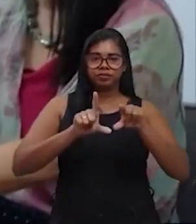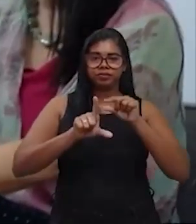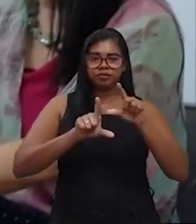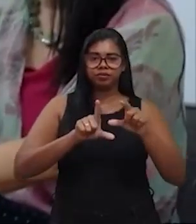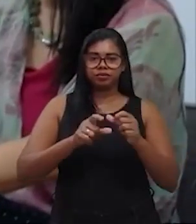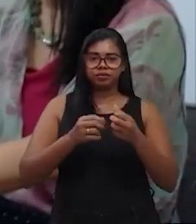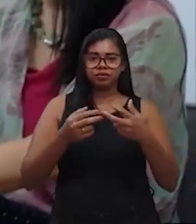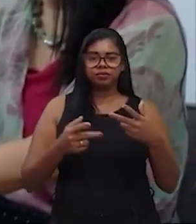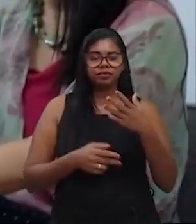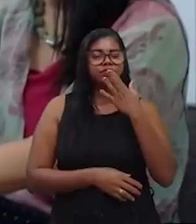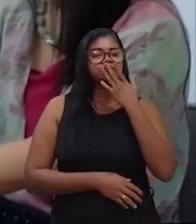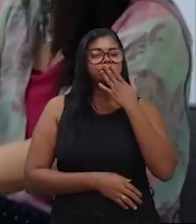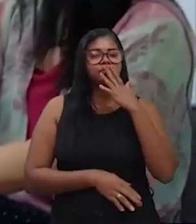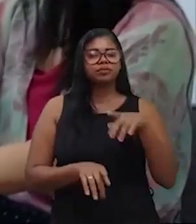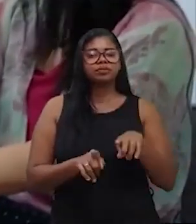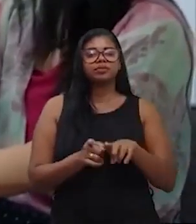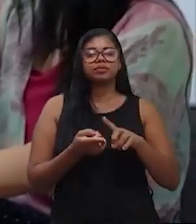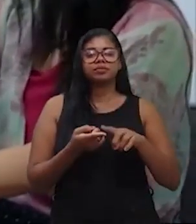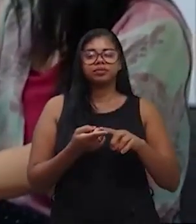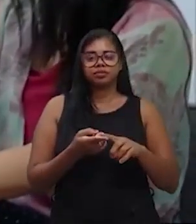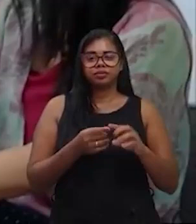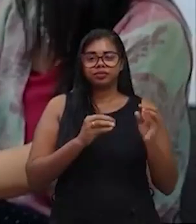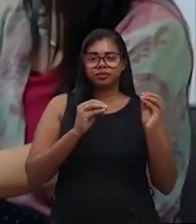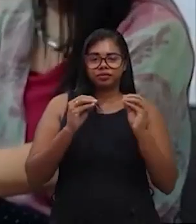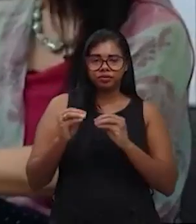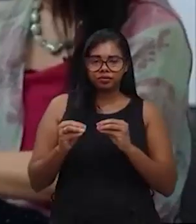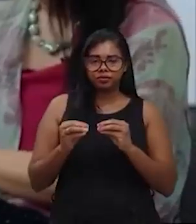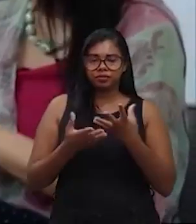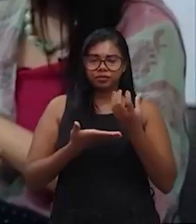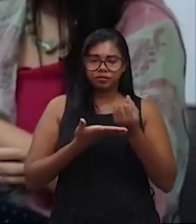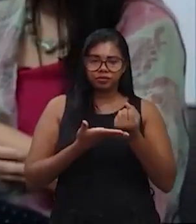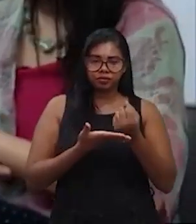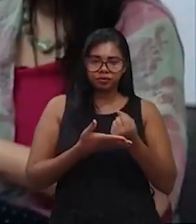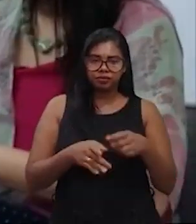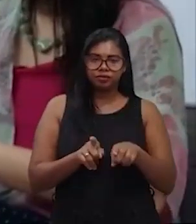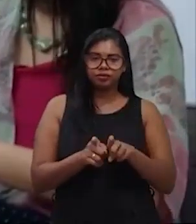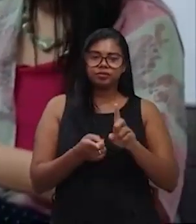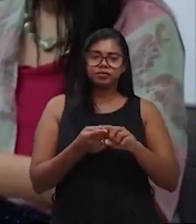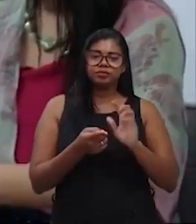paleta de cor, a gente faz o print dessa paleta de cor, joga lá dentro do software,